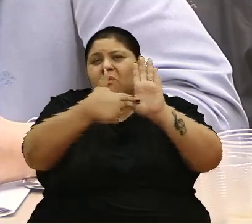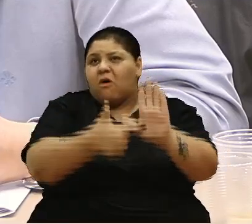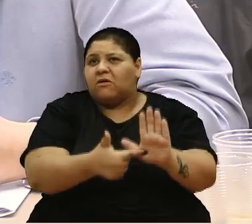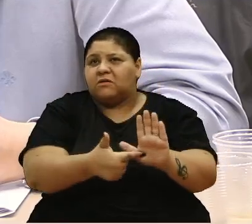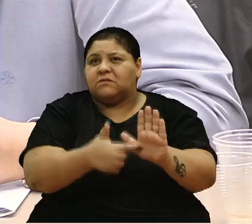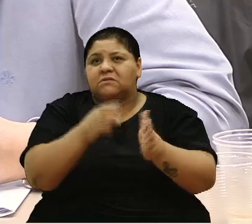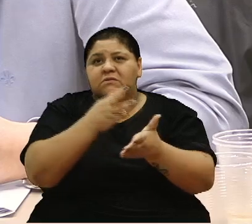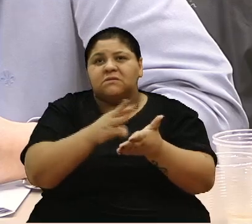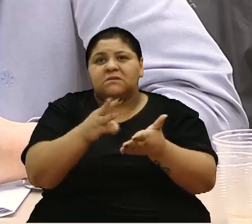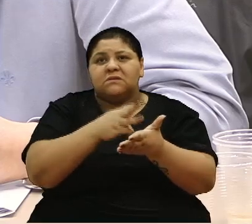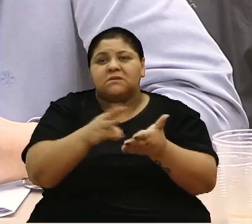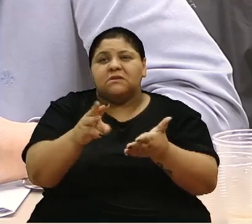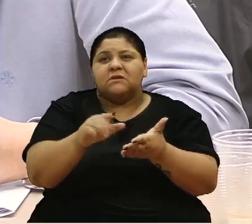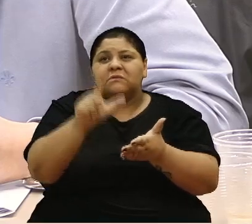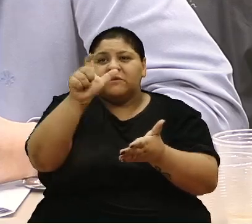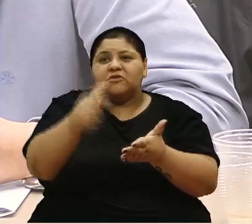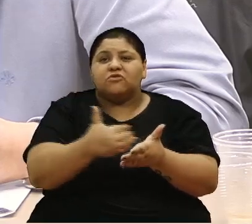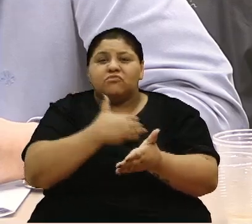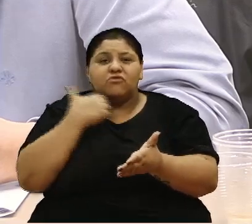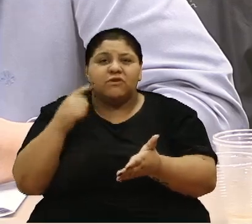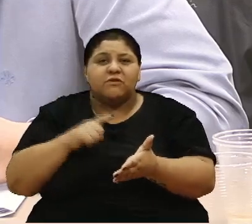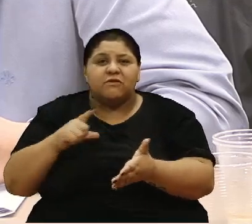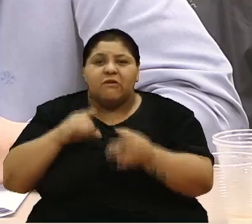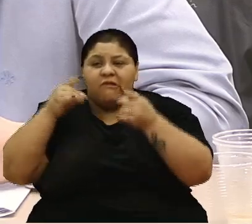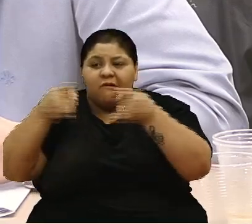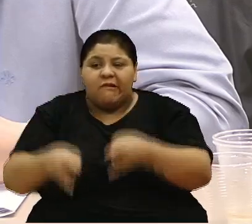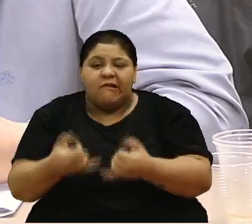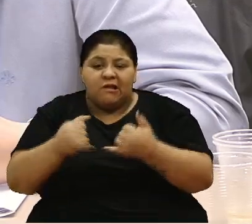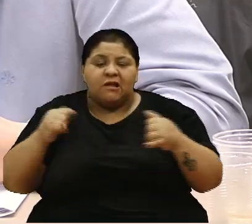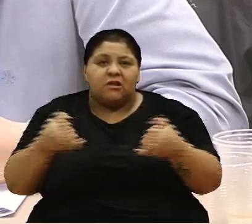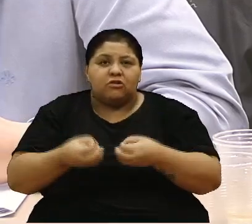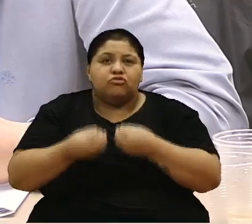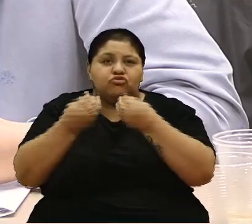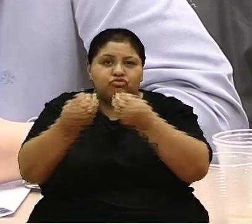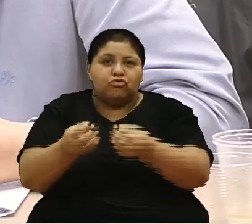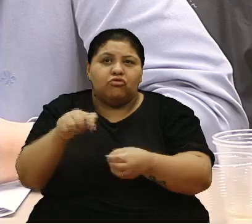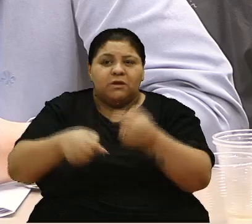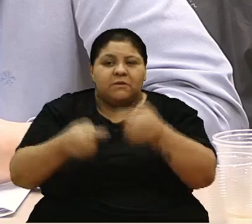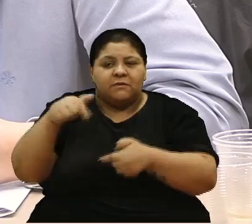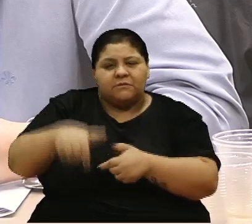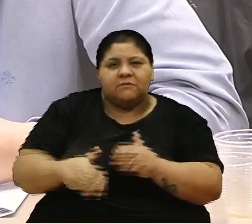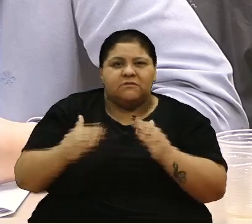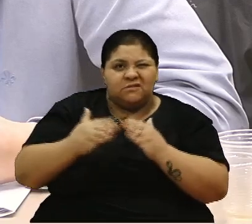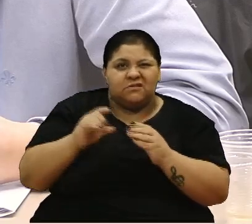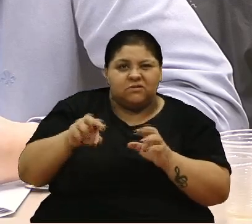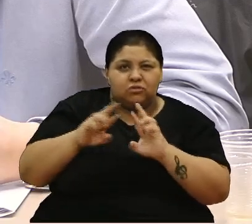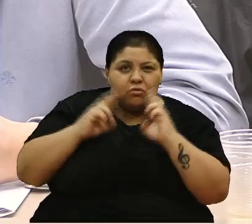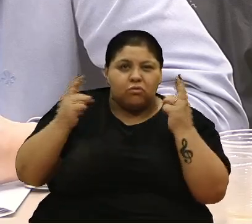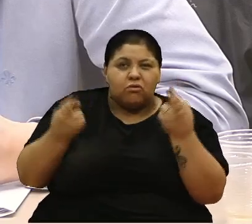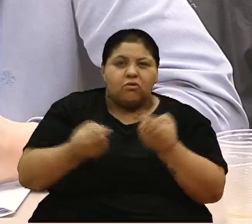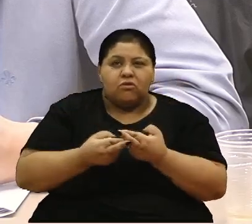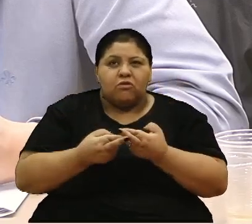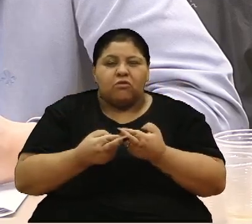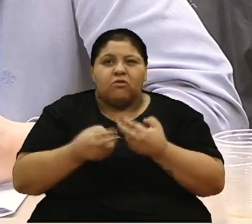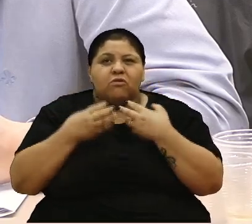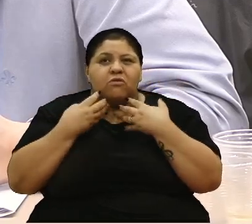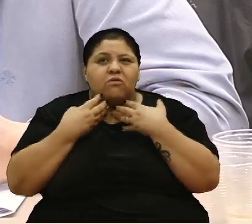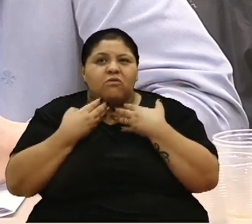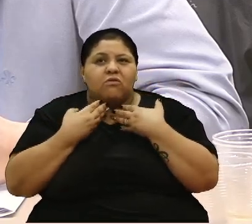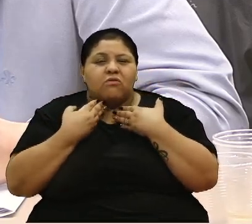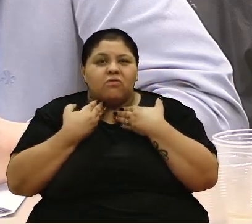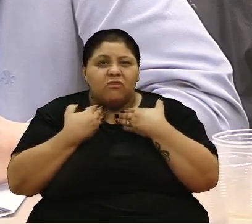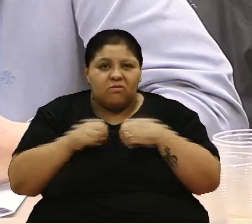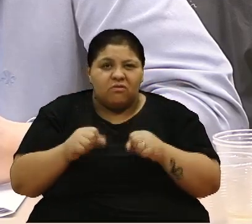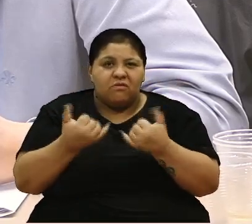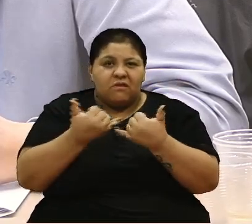morrendo sem leito. Então, energia que ele depositar nisso, só o debate aqui dentro da casa, só uma reunião que ele fizer com o secretário, só essa energia